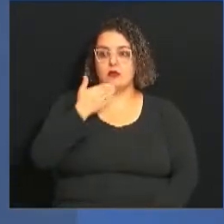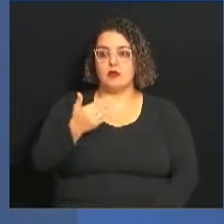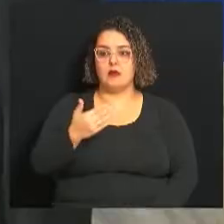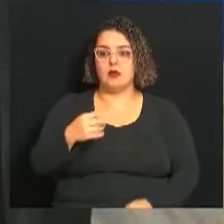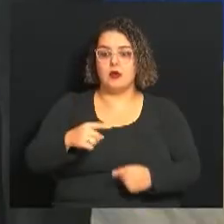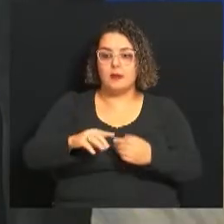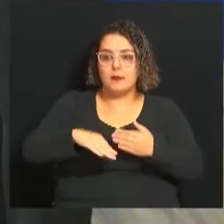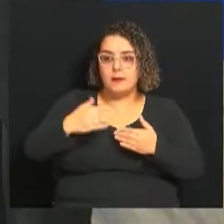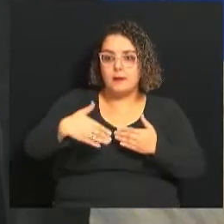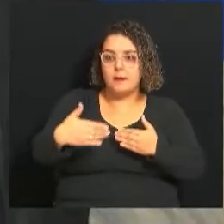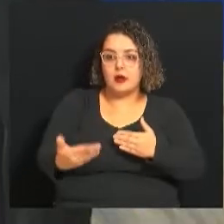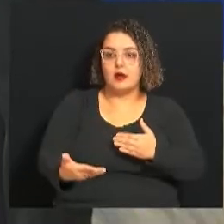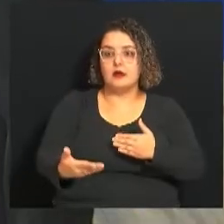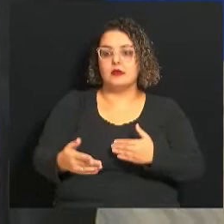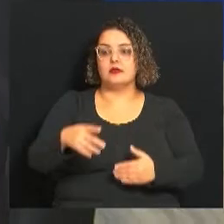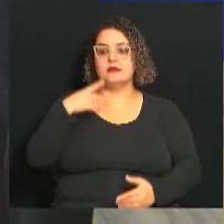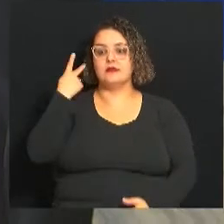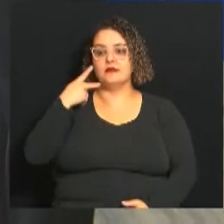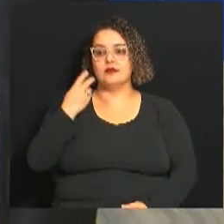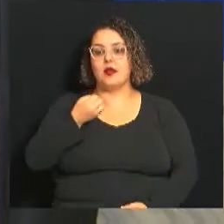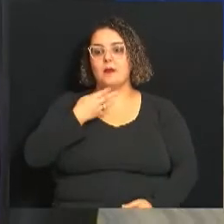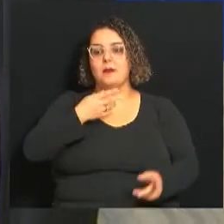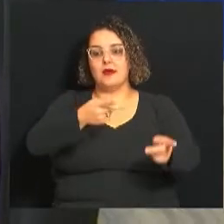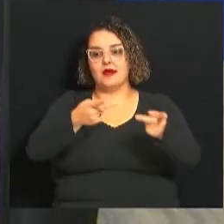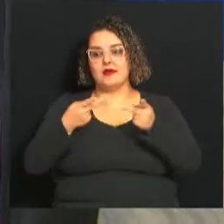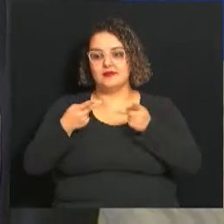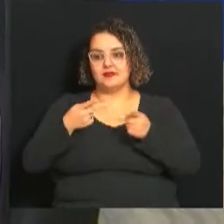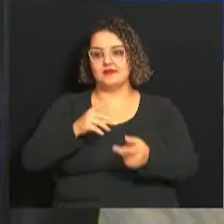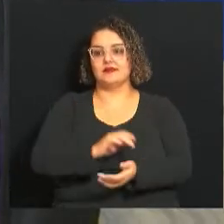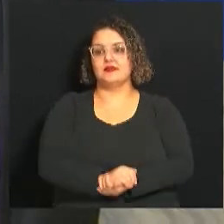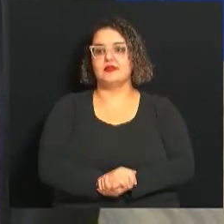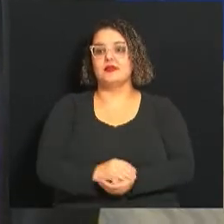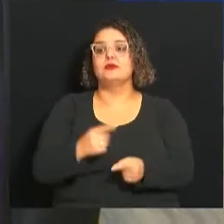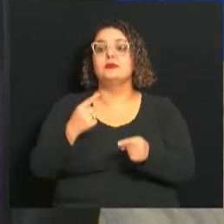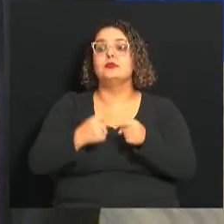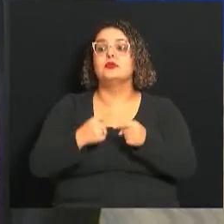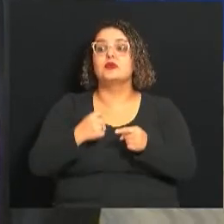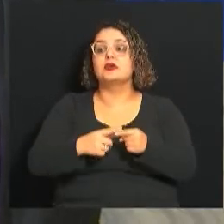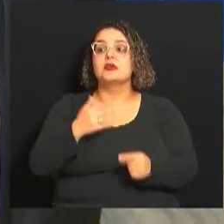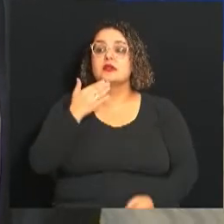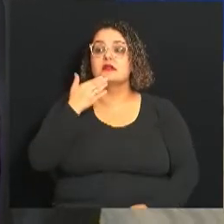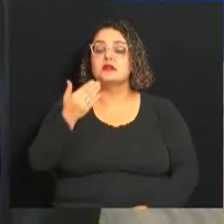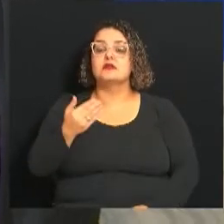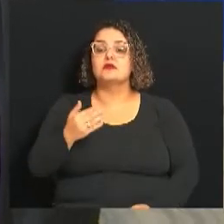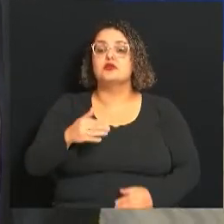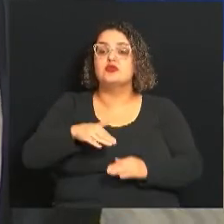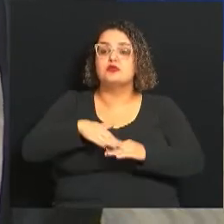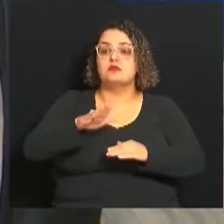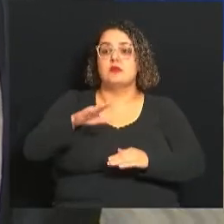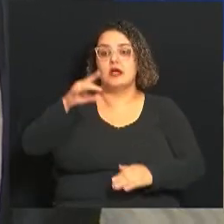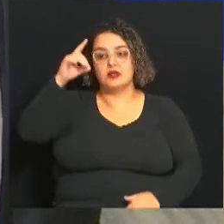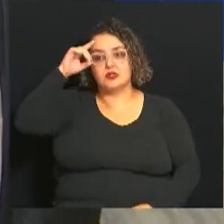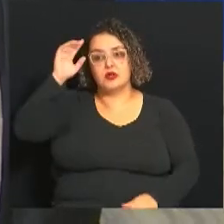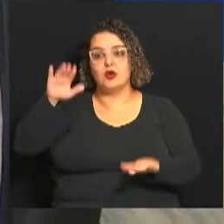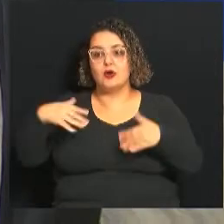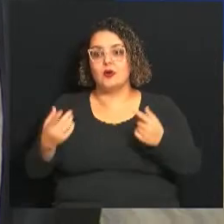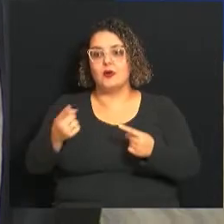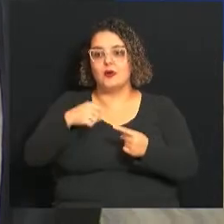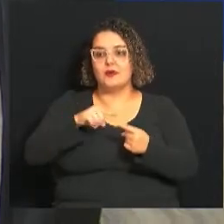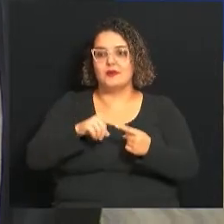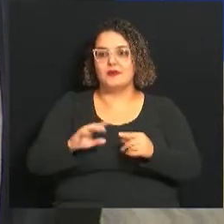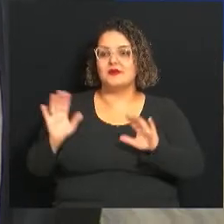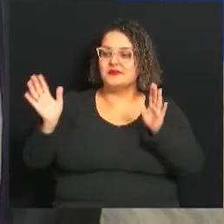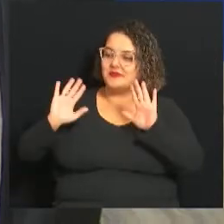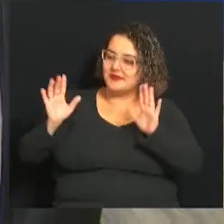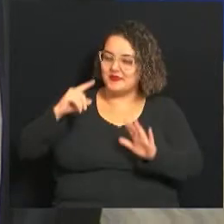prorrogação. Vereadora, seja bem-vinda. E por que esse pedido de prorrogação? Qual é o objetivo? Olá,